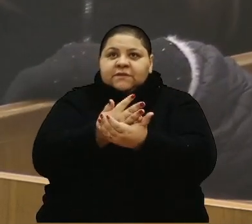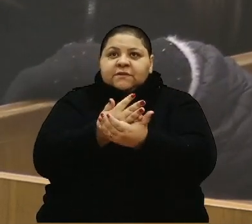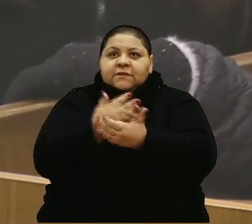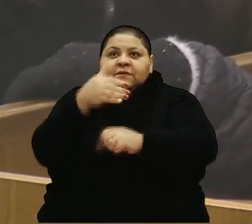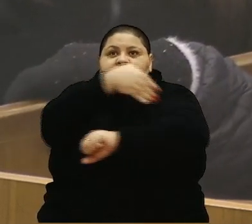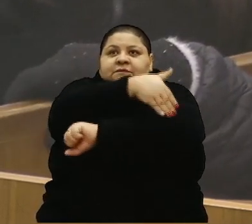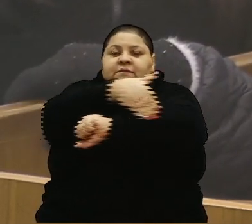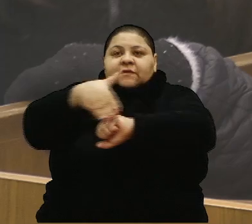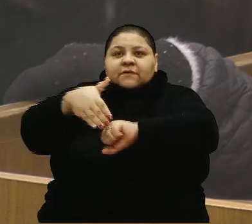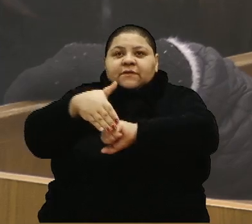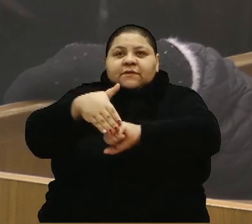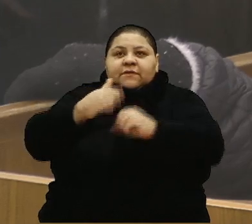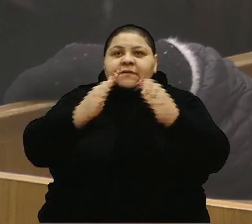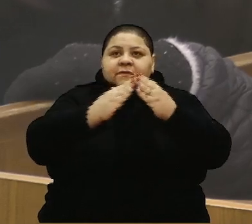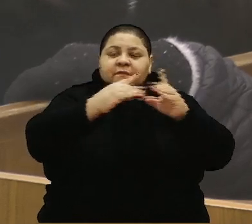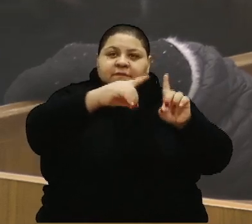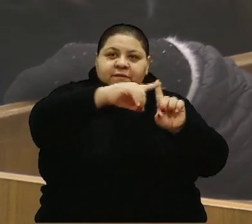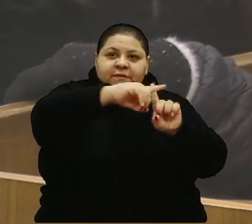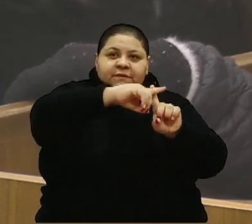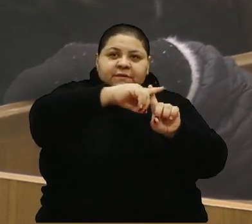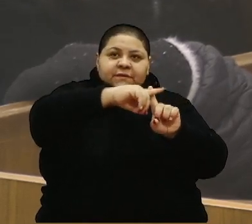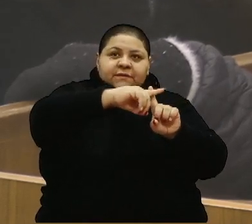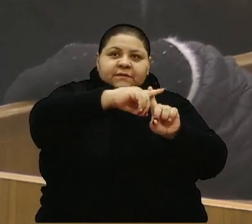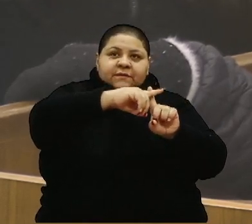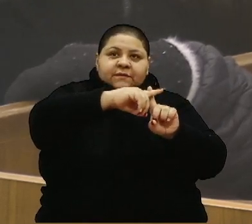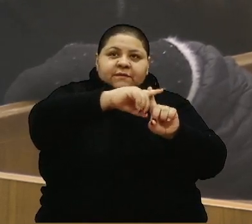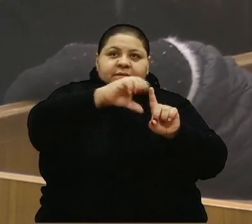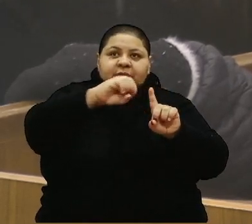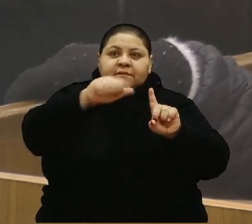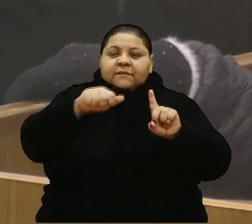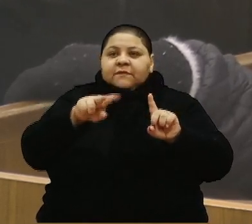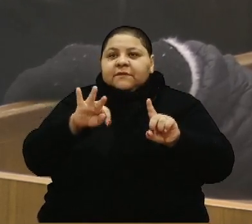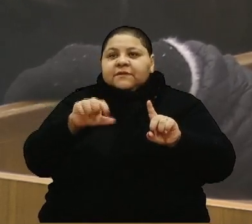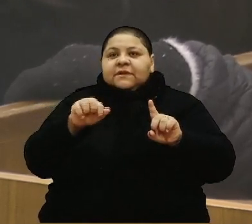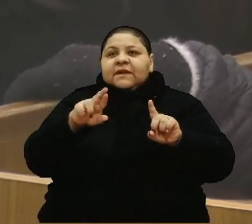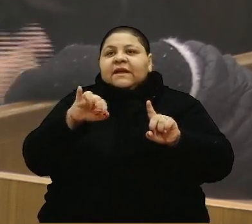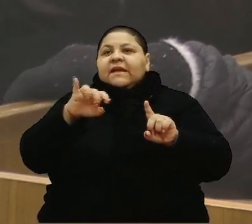endereço Salão da Paróquia Santa Rita de Cássia.